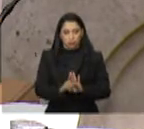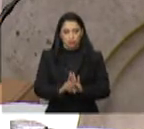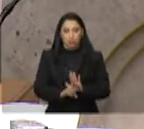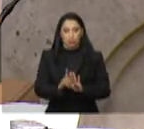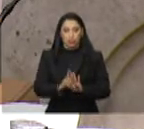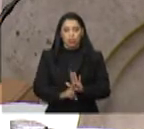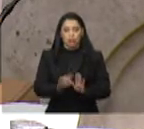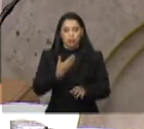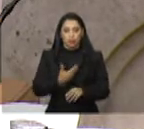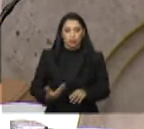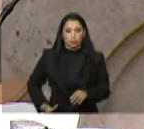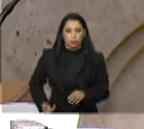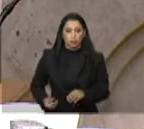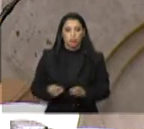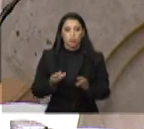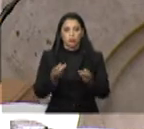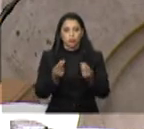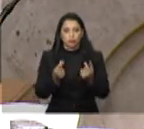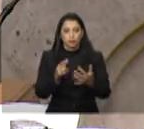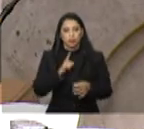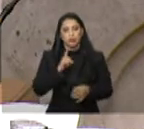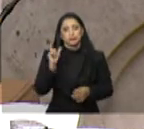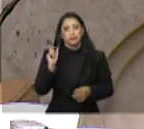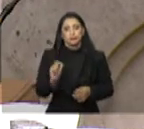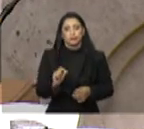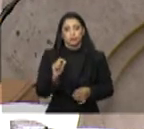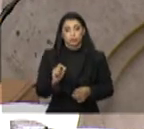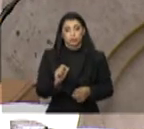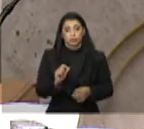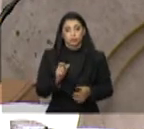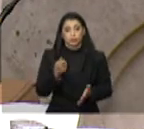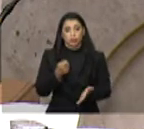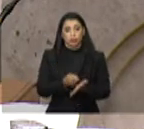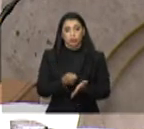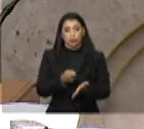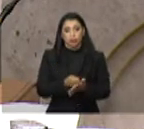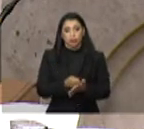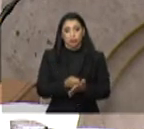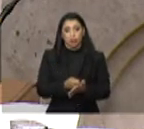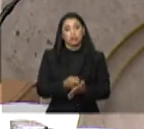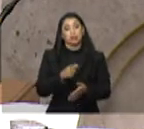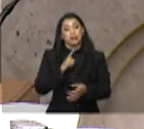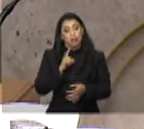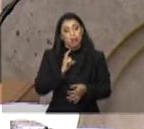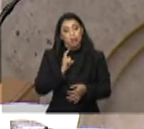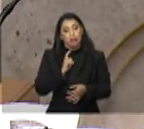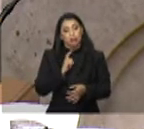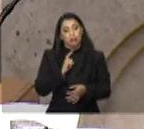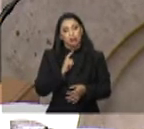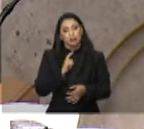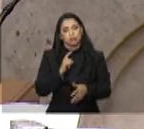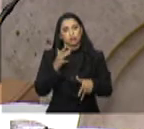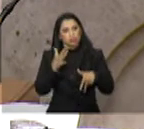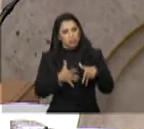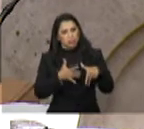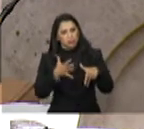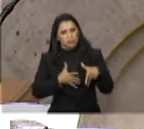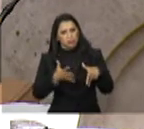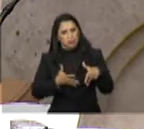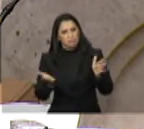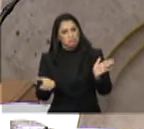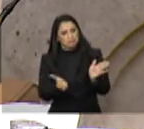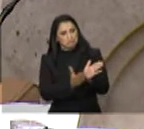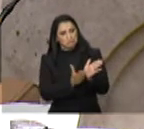fundamental da Criança e dever jurídico do Estado tivemos belas sustentações orais e